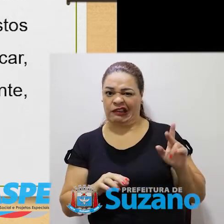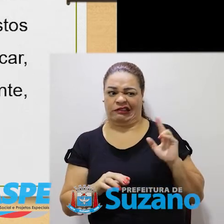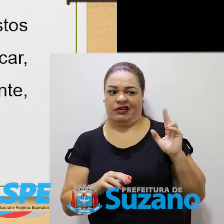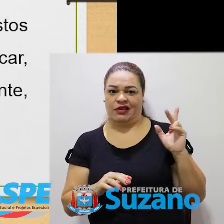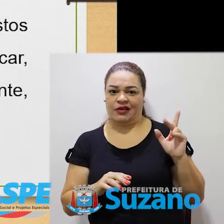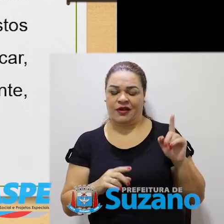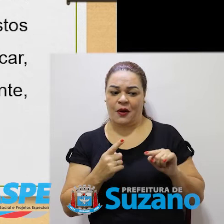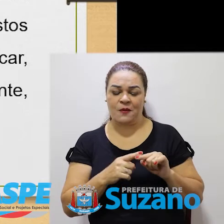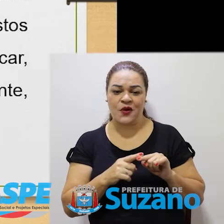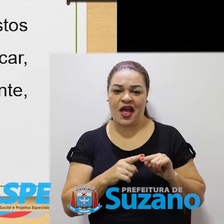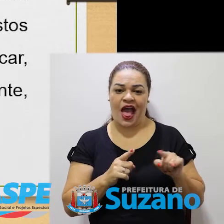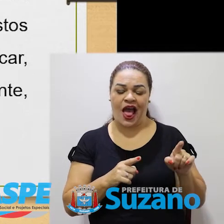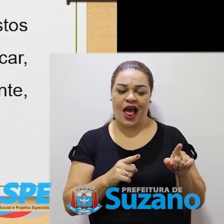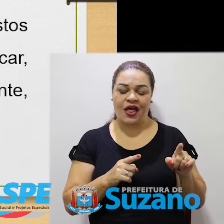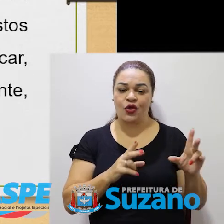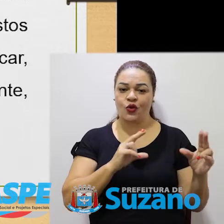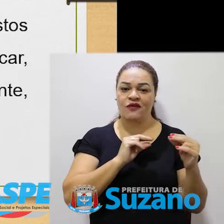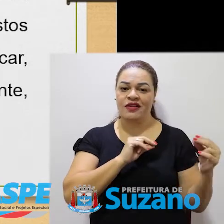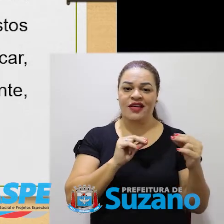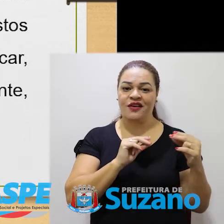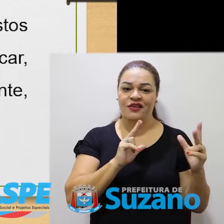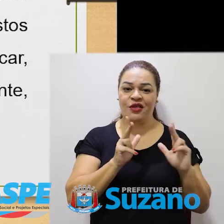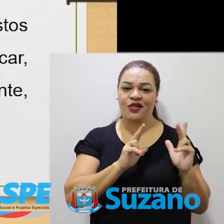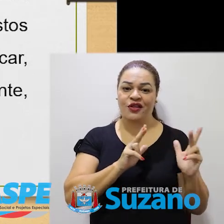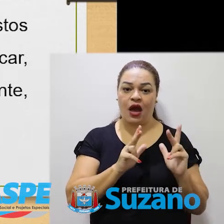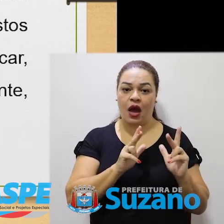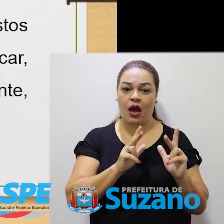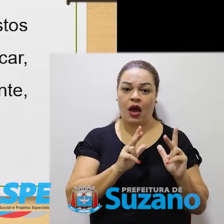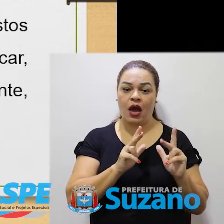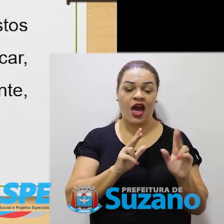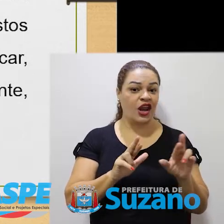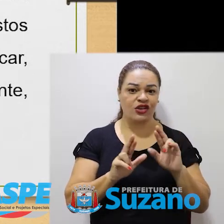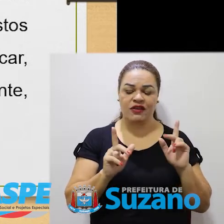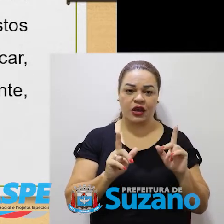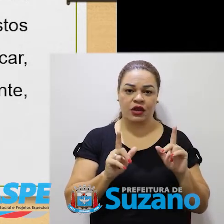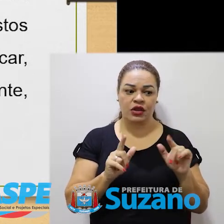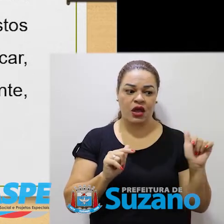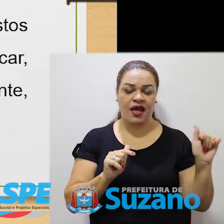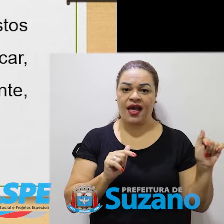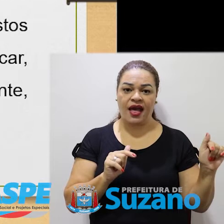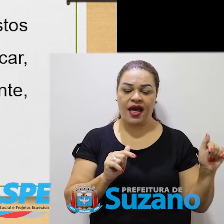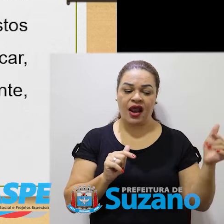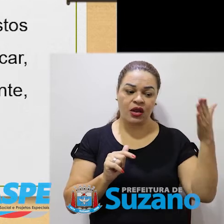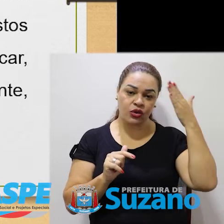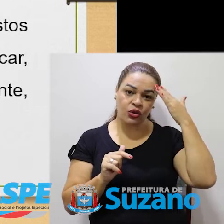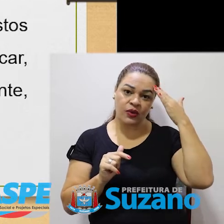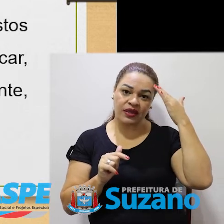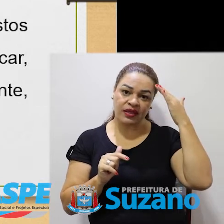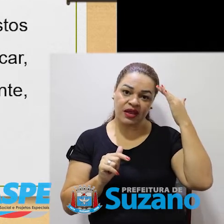conversar com ela como ele conversava com seus pais e irmãos mais velhos. Ela tinha dificuldade de entender